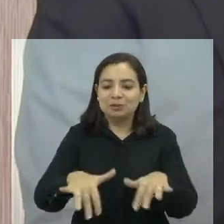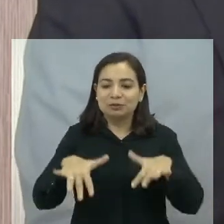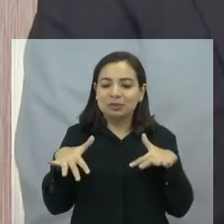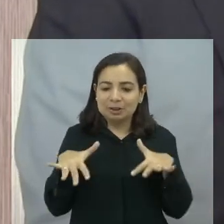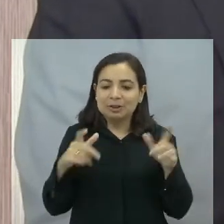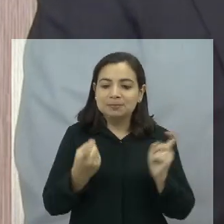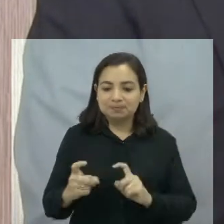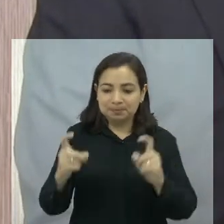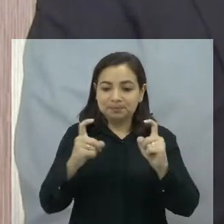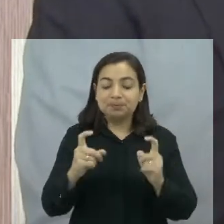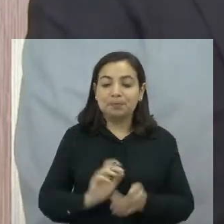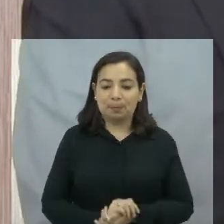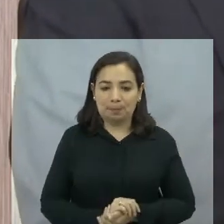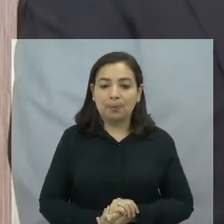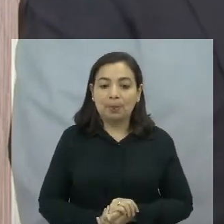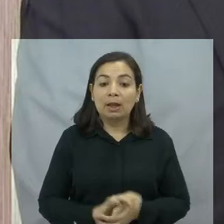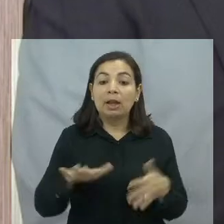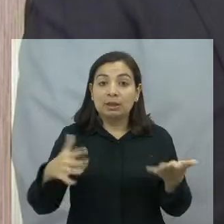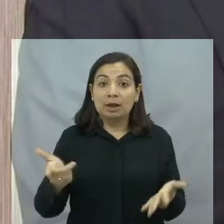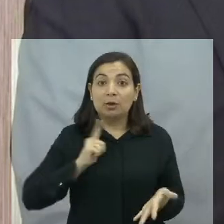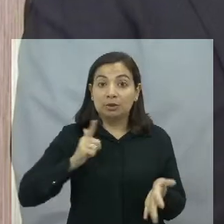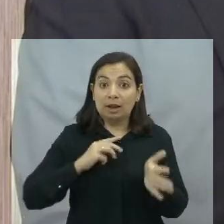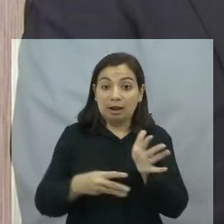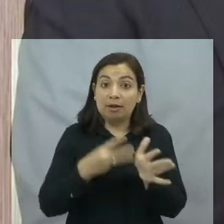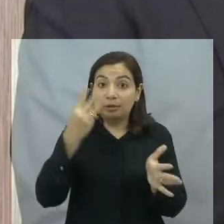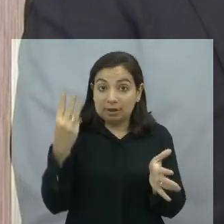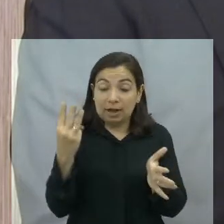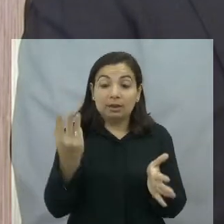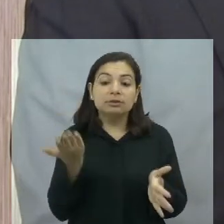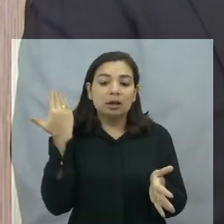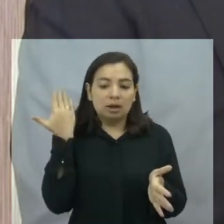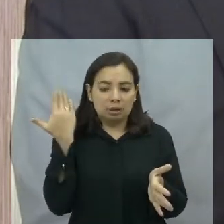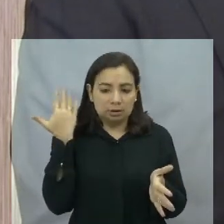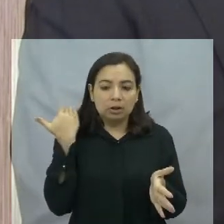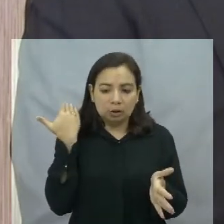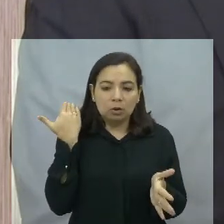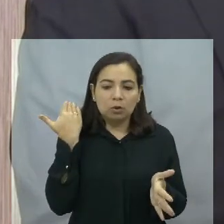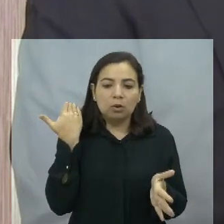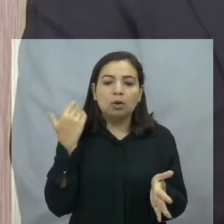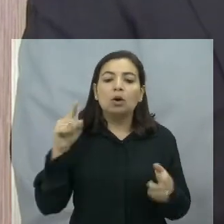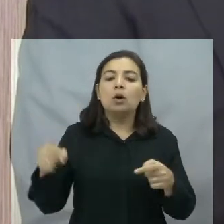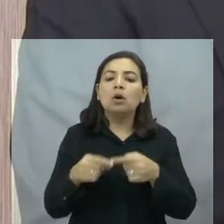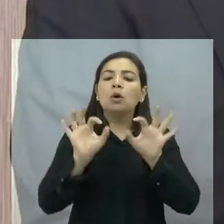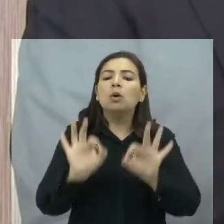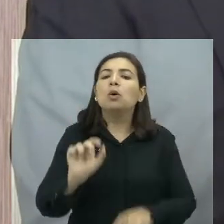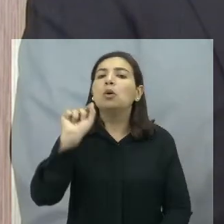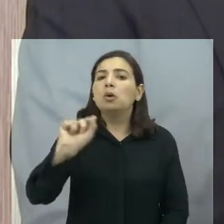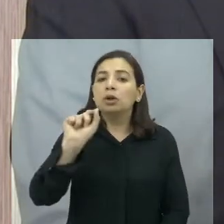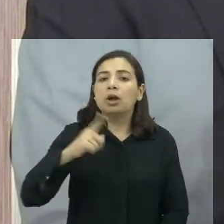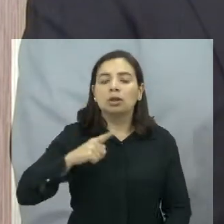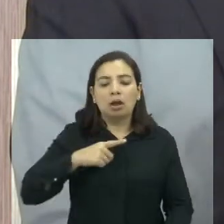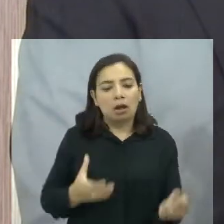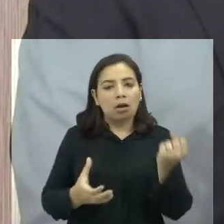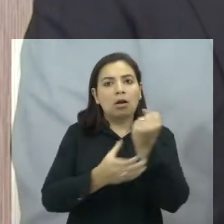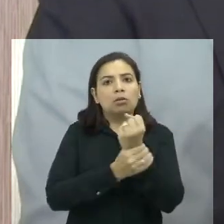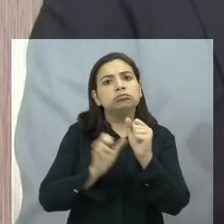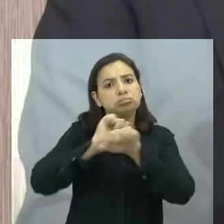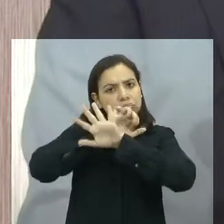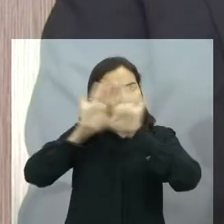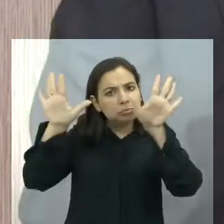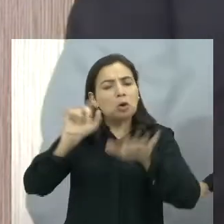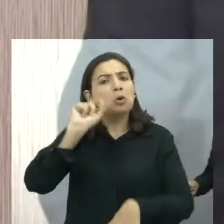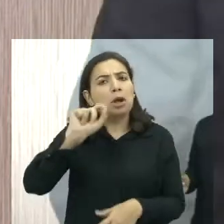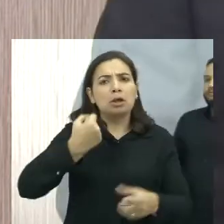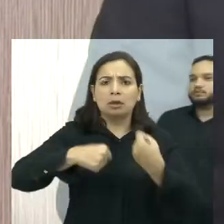quem participou das 3 audiências anteriores saiu daqui certo de que foi garantida ampla transparência no